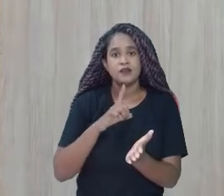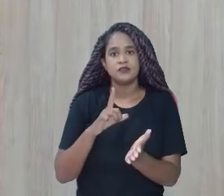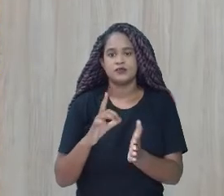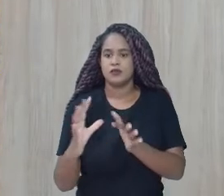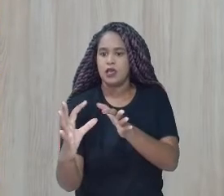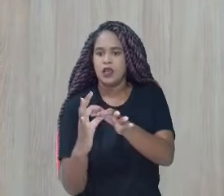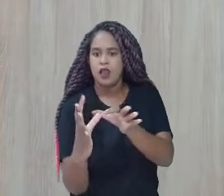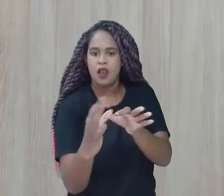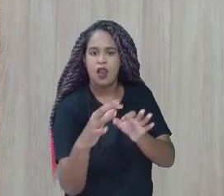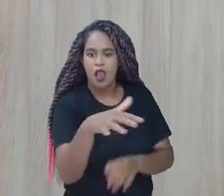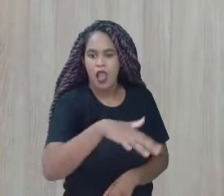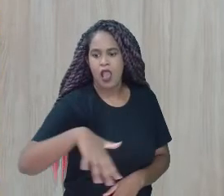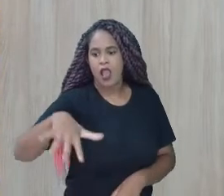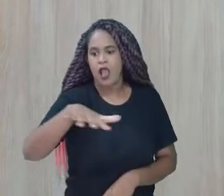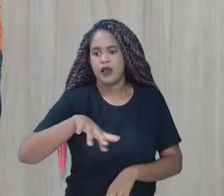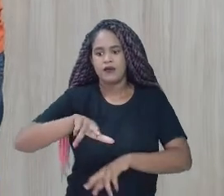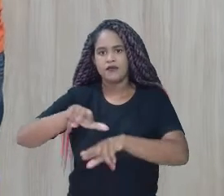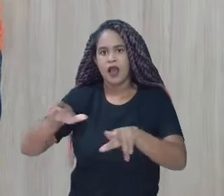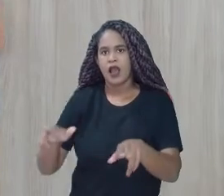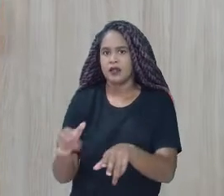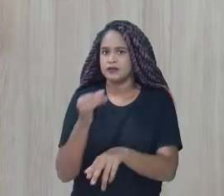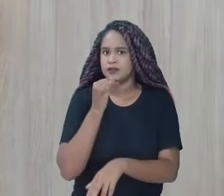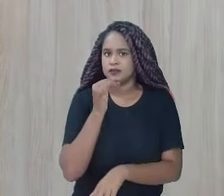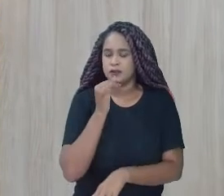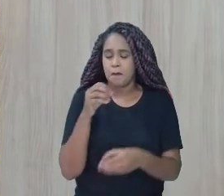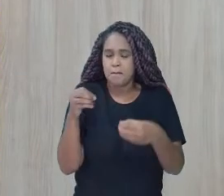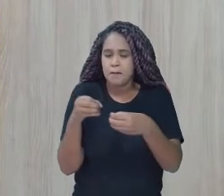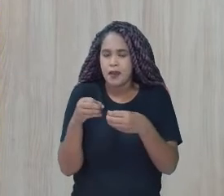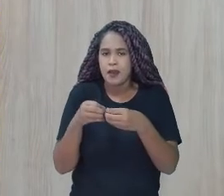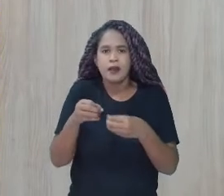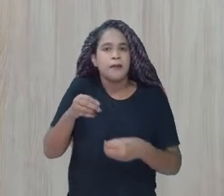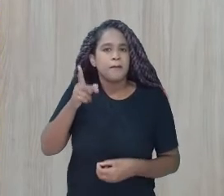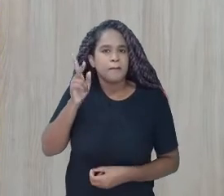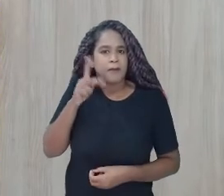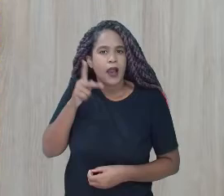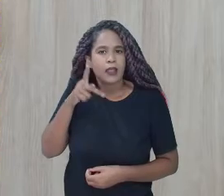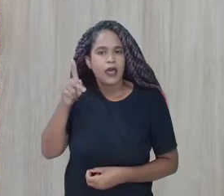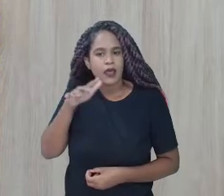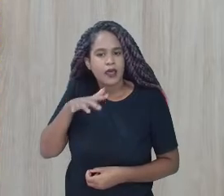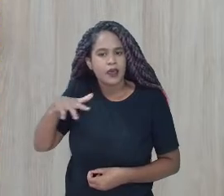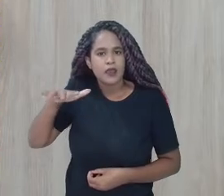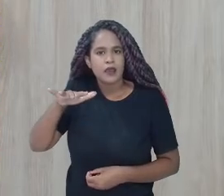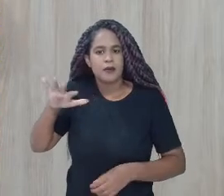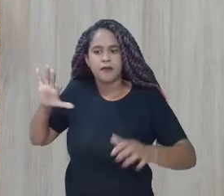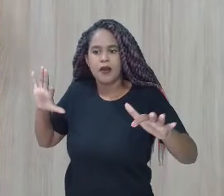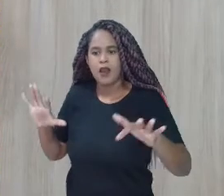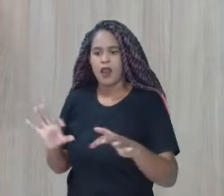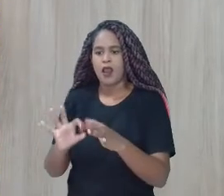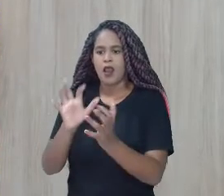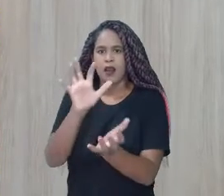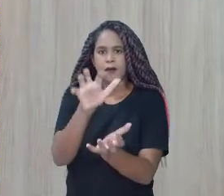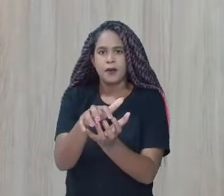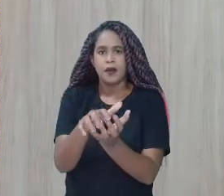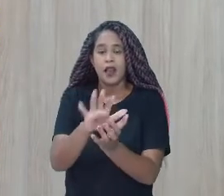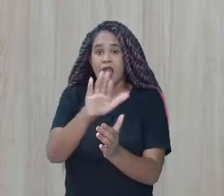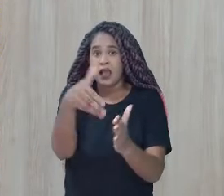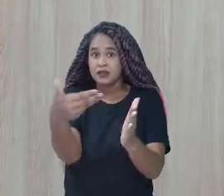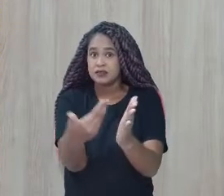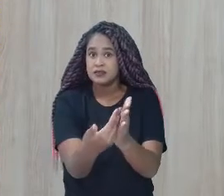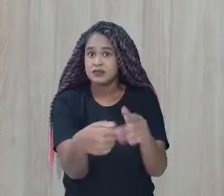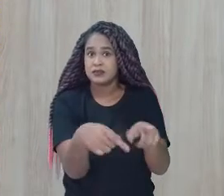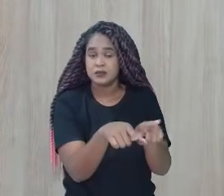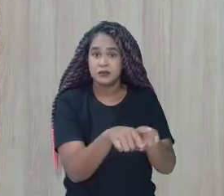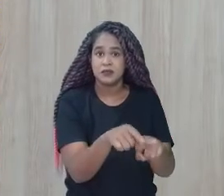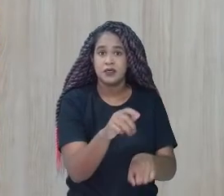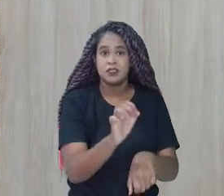né, que iam desde a Paraíba, por exemplo, de parte do território do estado da Paraíba até parte do território